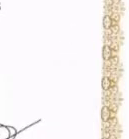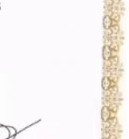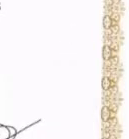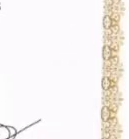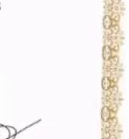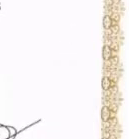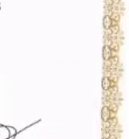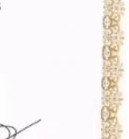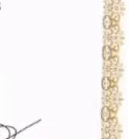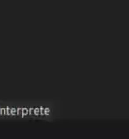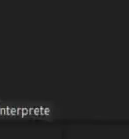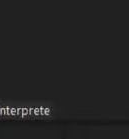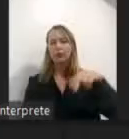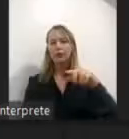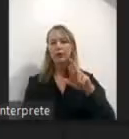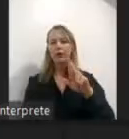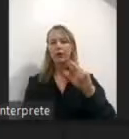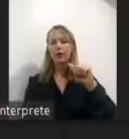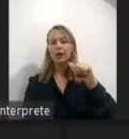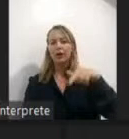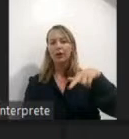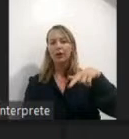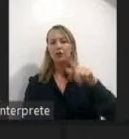Também foram homenageados